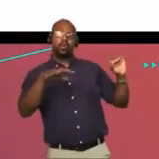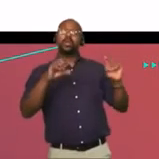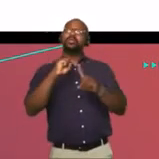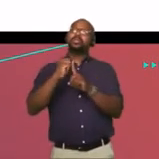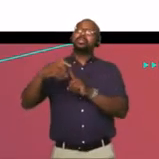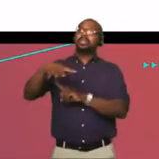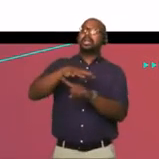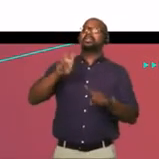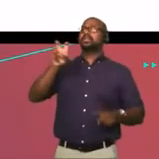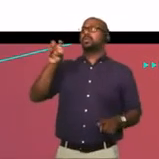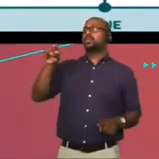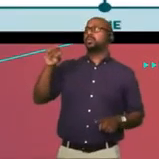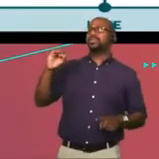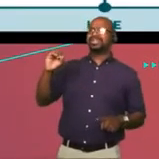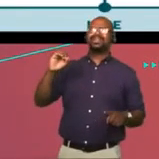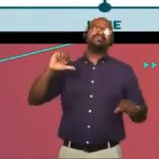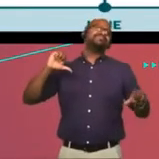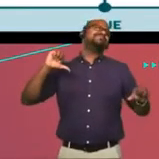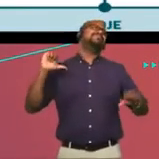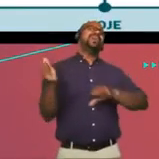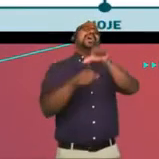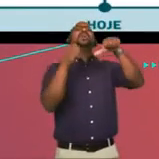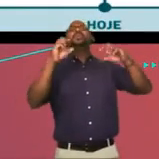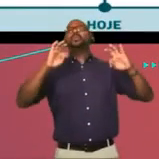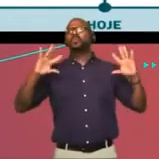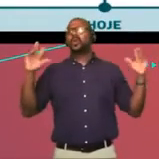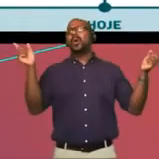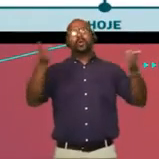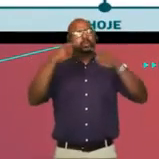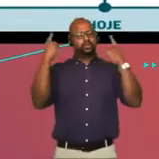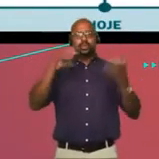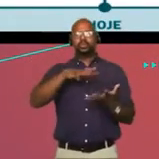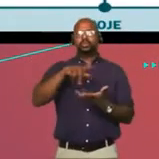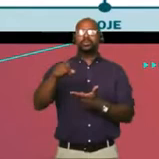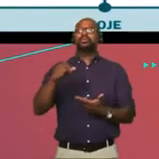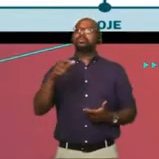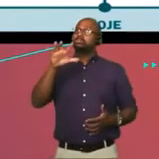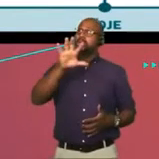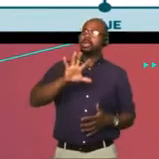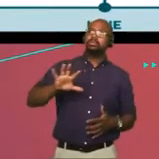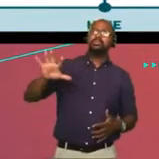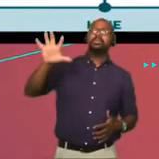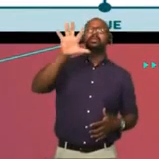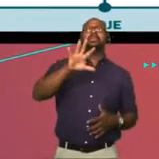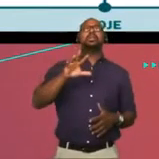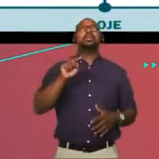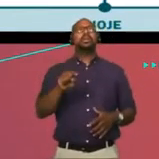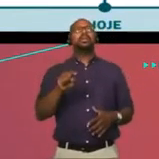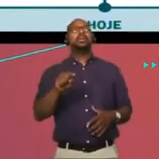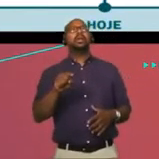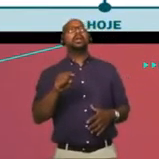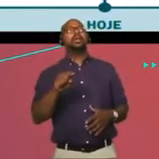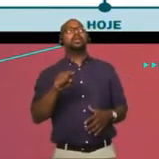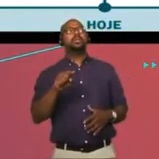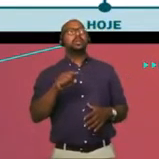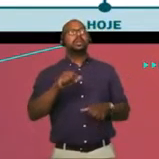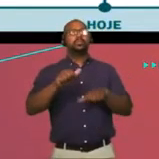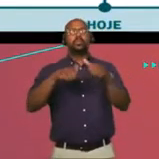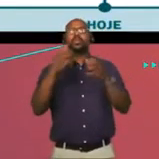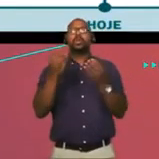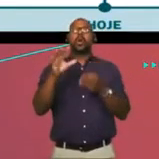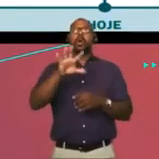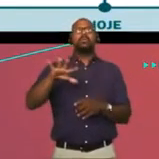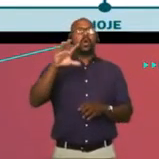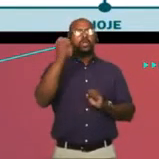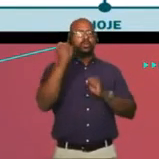5.0 modifica totalmente o nosso mundo tem um quadro que mostra essa indústria 4.0 como é que